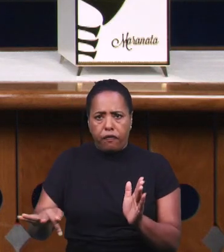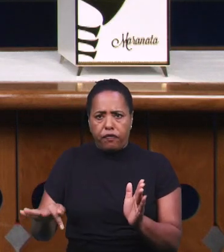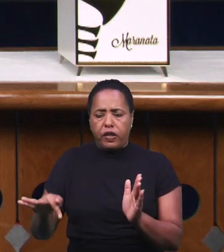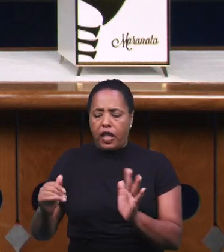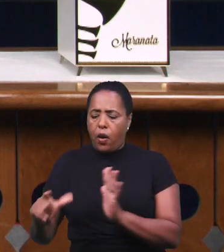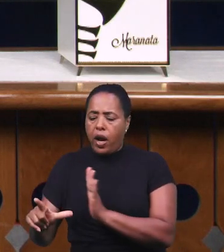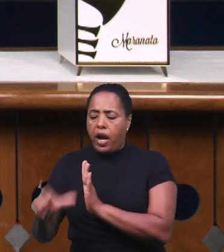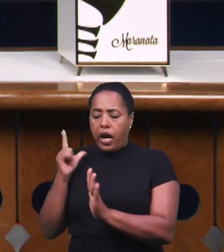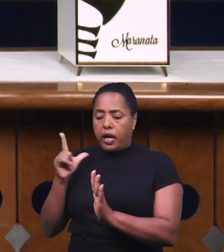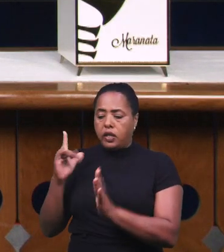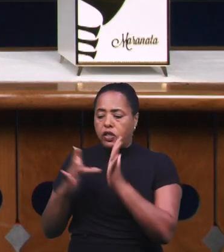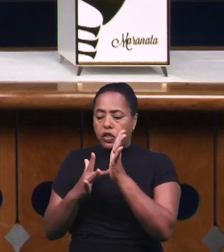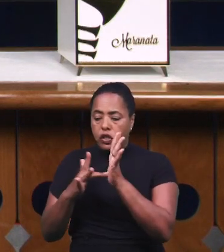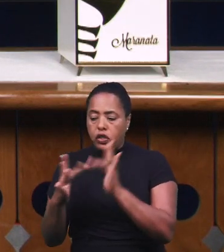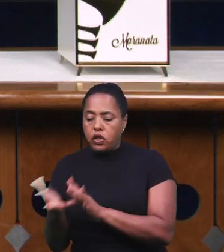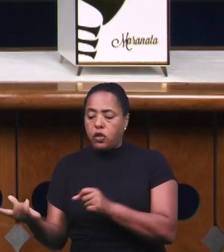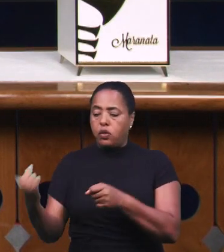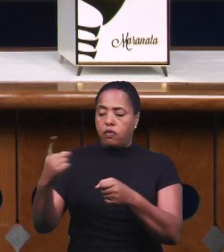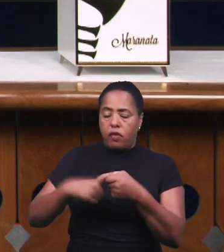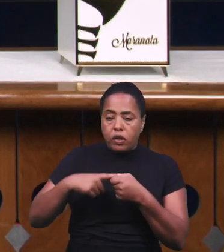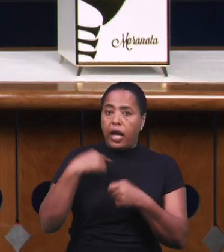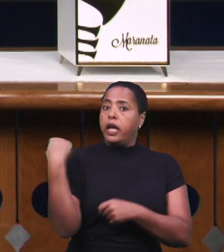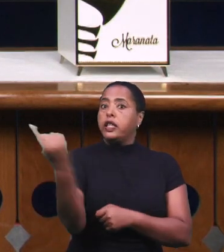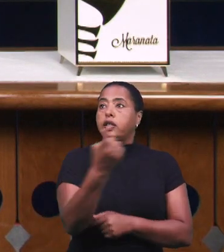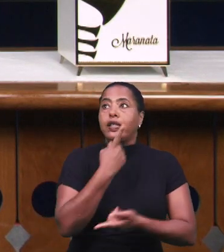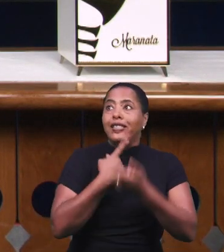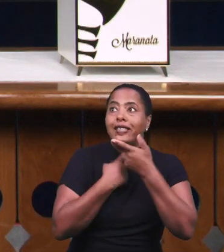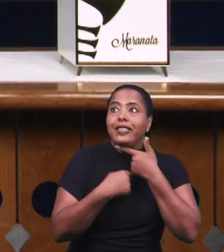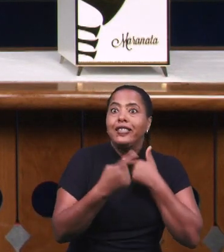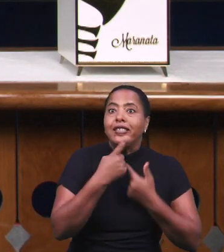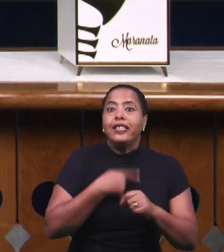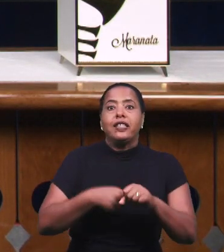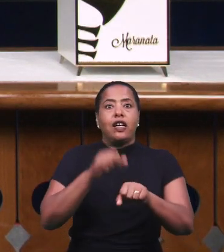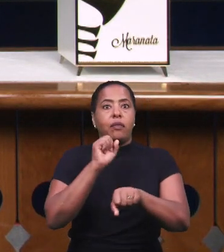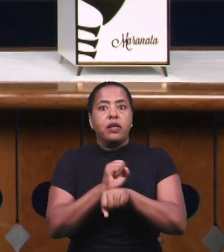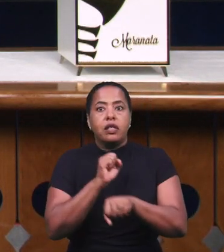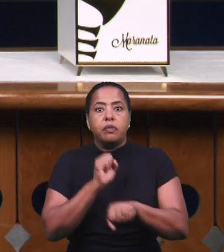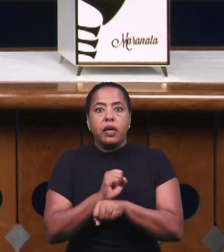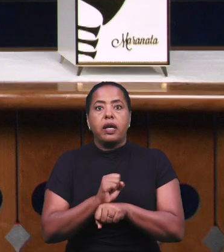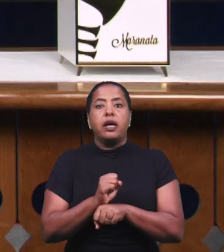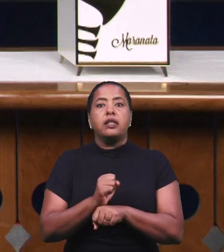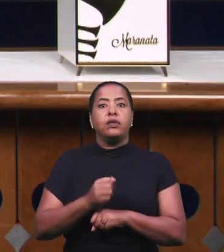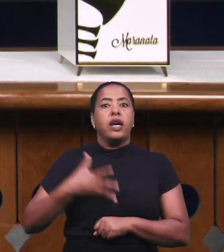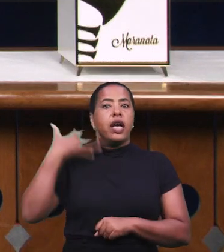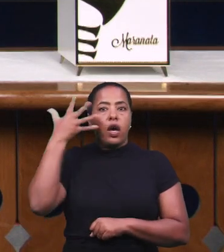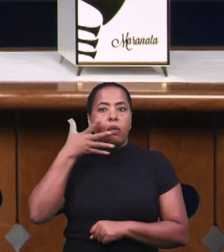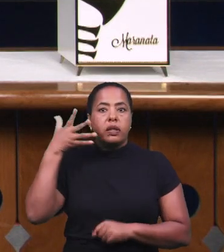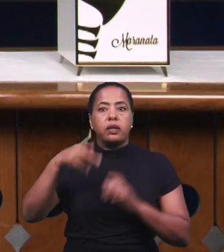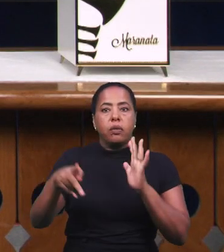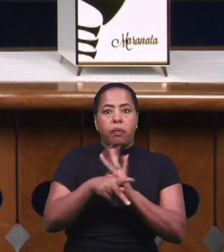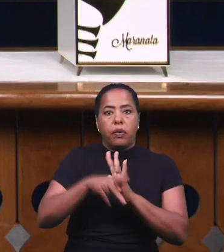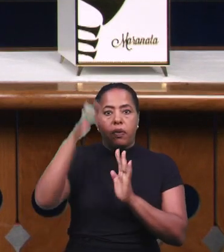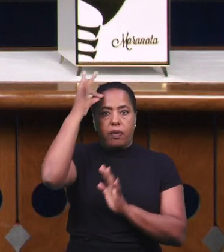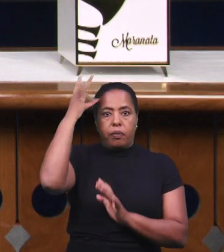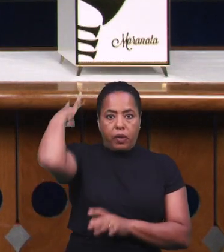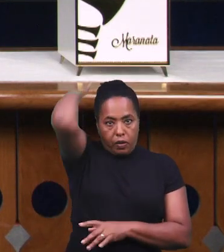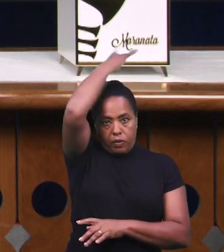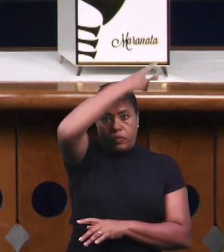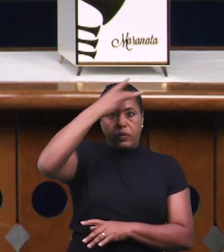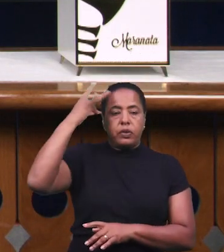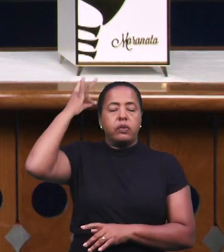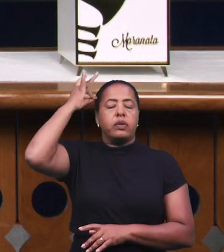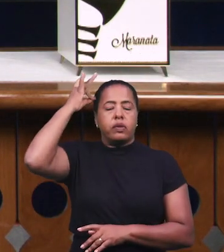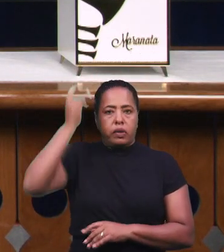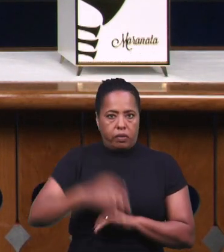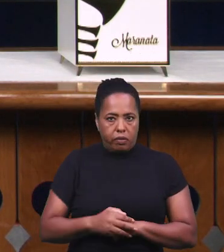antecede a volta de Jesus, que nós tanto aguardamos, é a mensagem do Espírito Santo. Deus pode